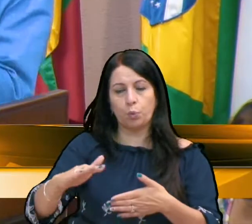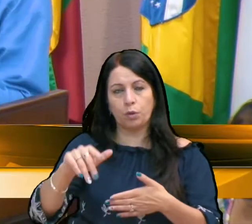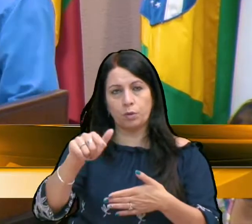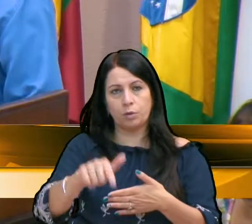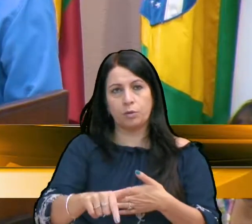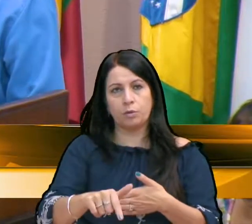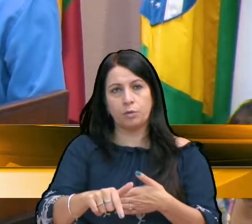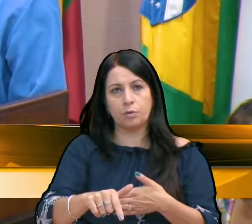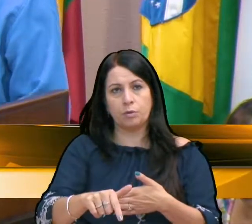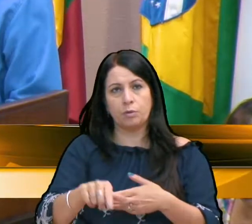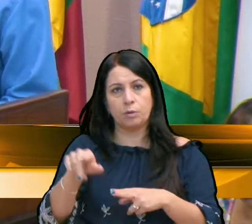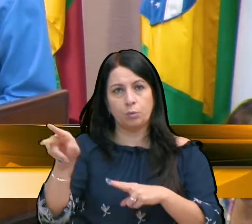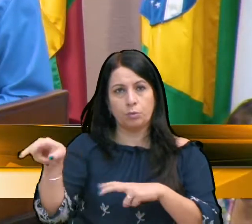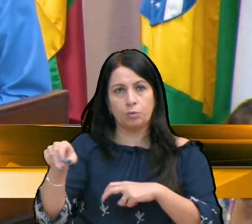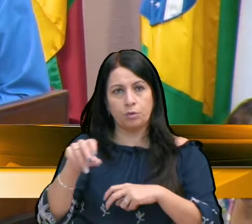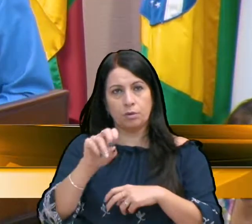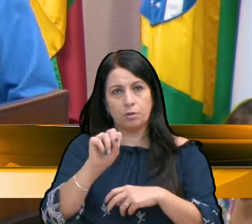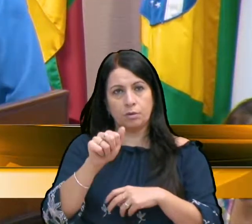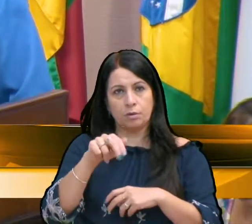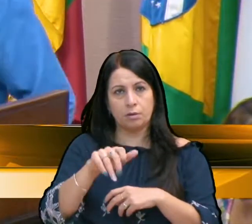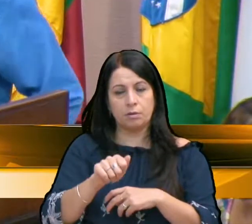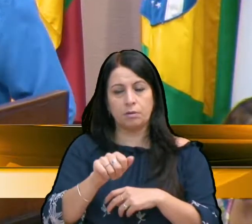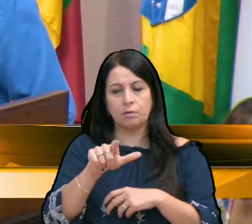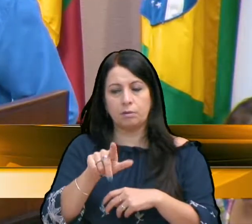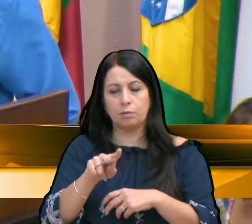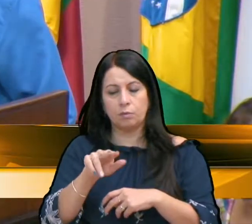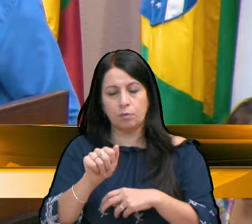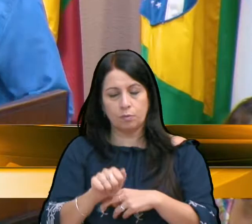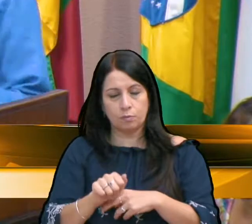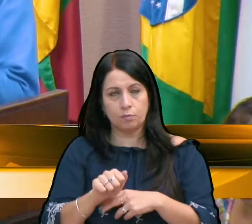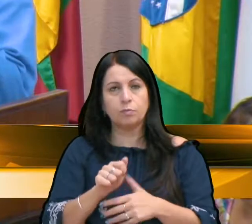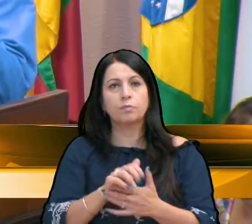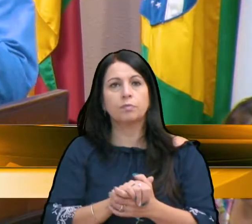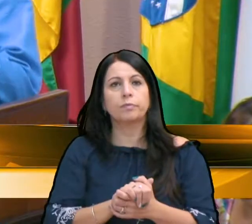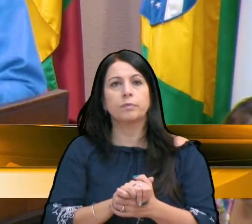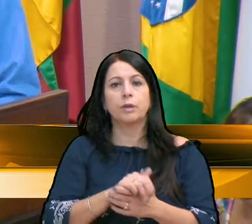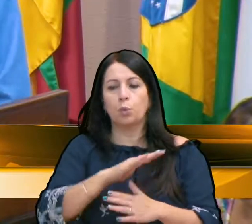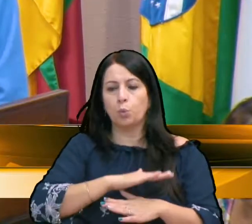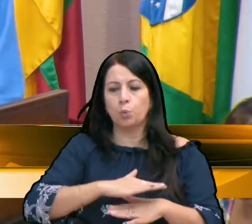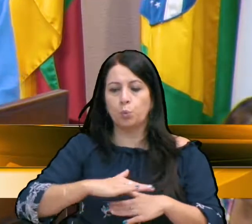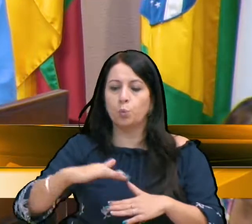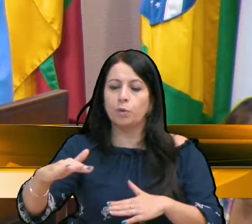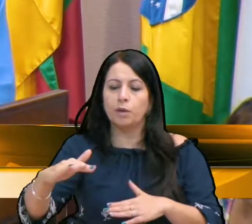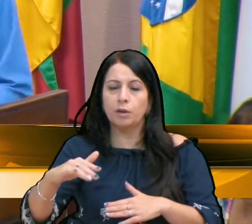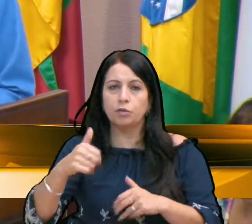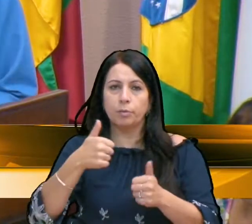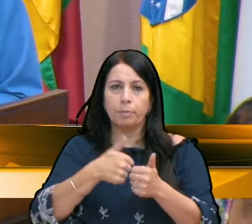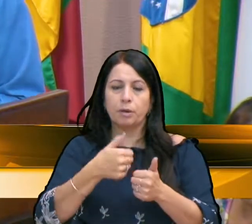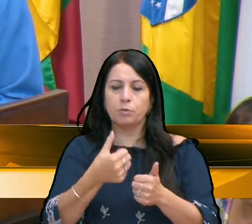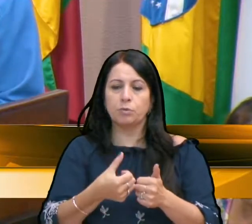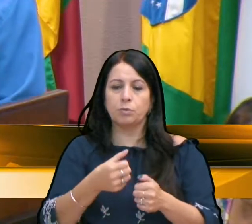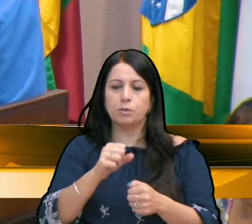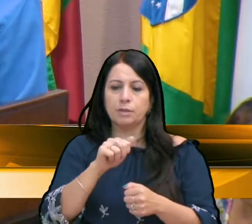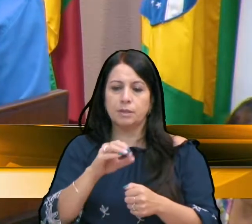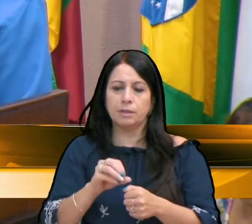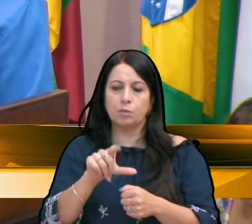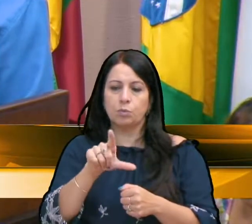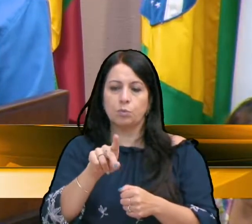de um trecho do interior que vai a Santa Luz Piaí. Então é um trecho aqui de São Luís da Sexta Légua